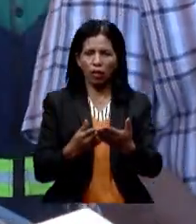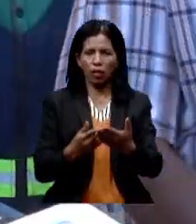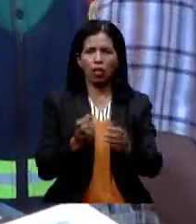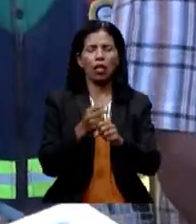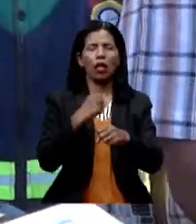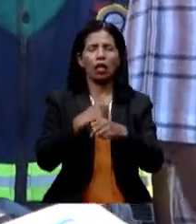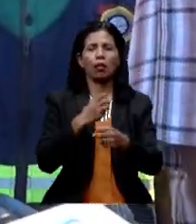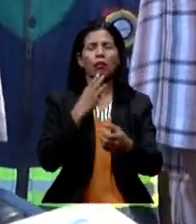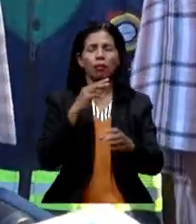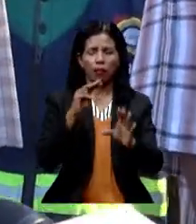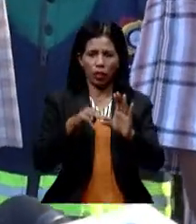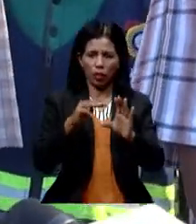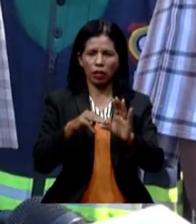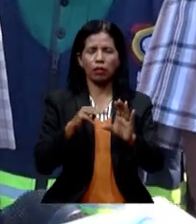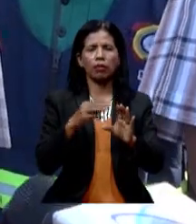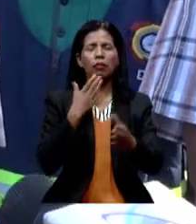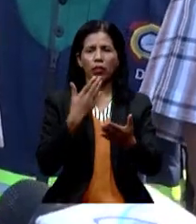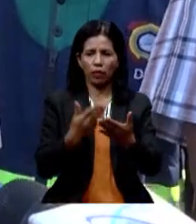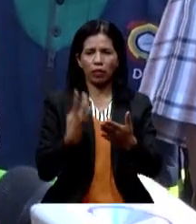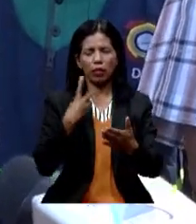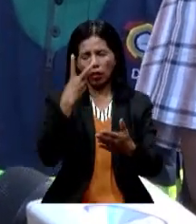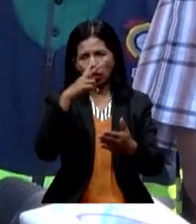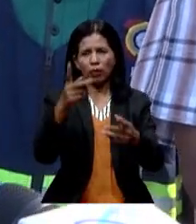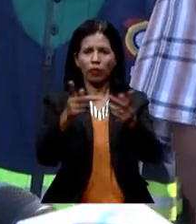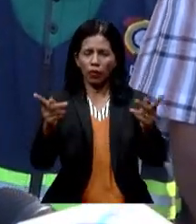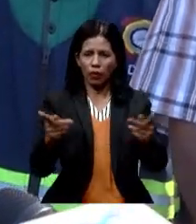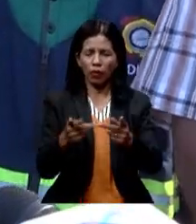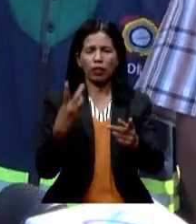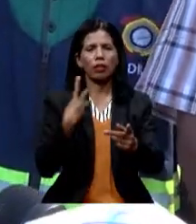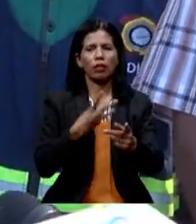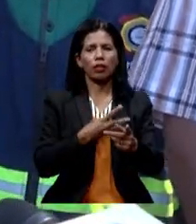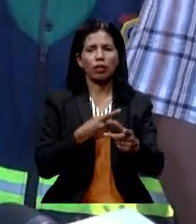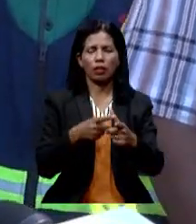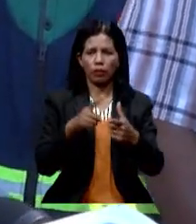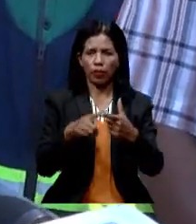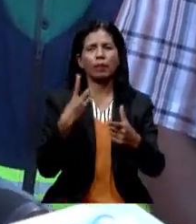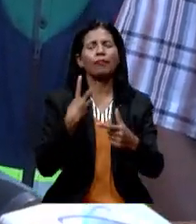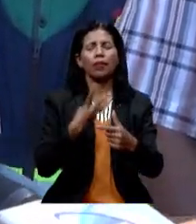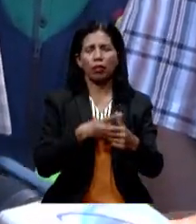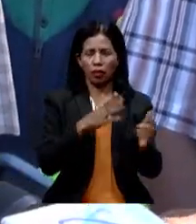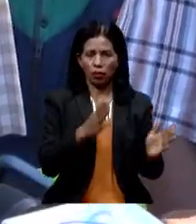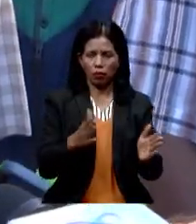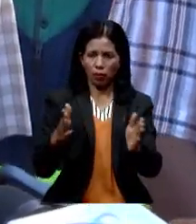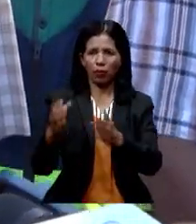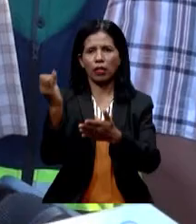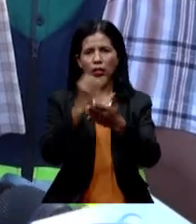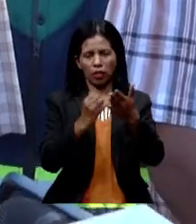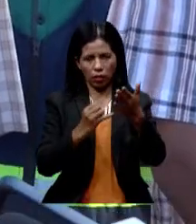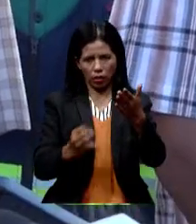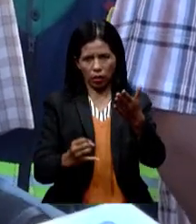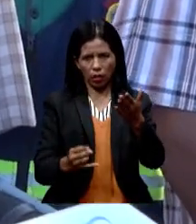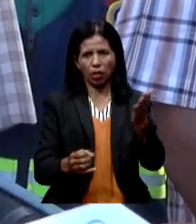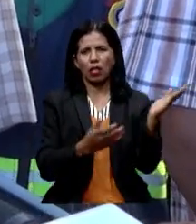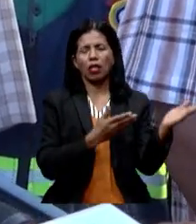ir na beca na mãe. Tamai taré, ba ia fatem na beca e lá ia, e depois a mim se prepara desenho.